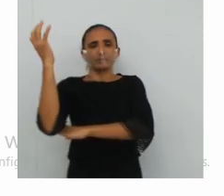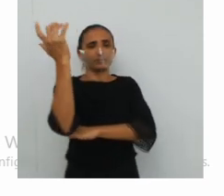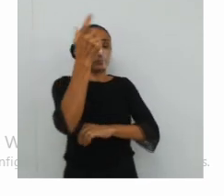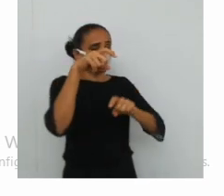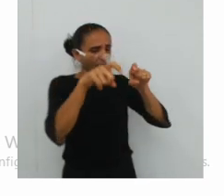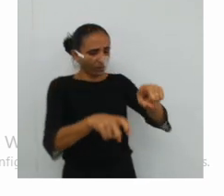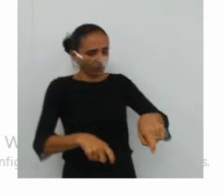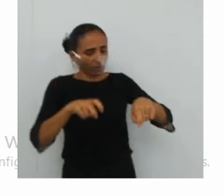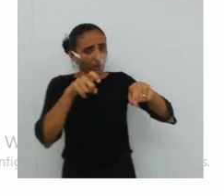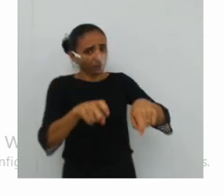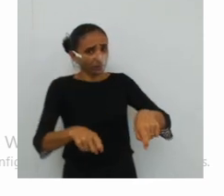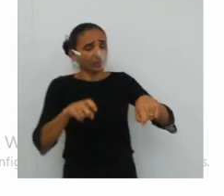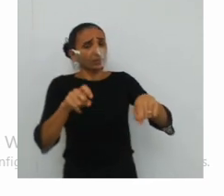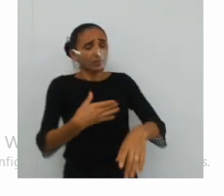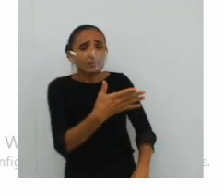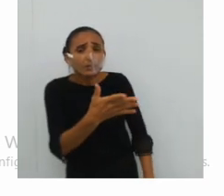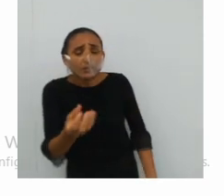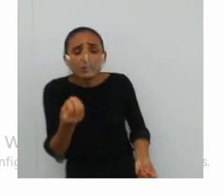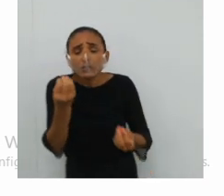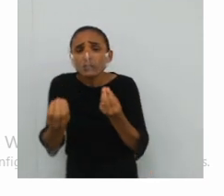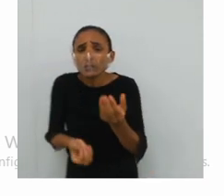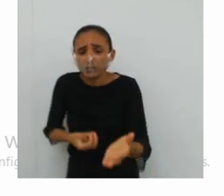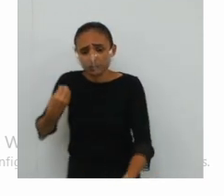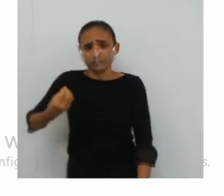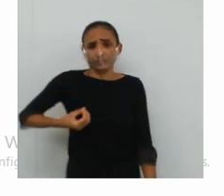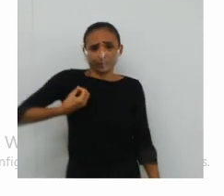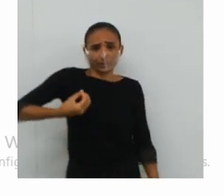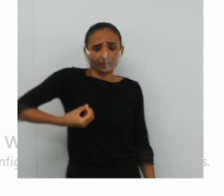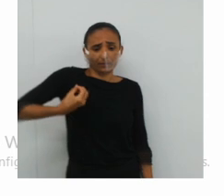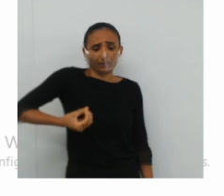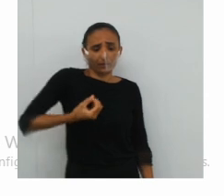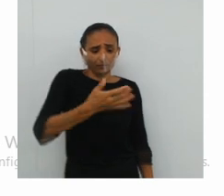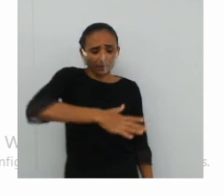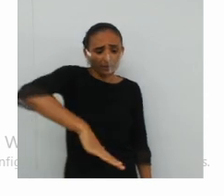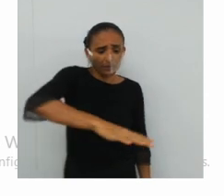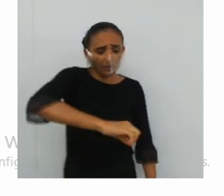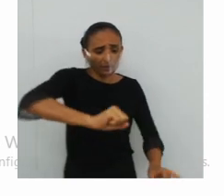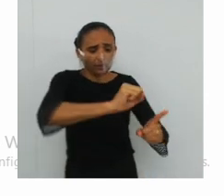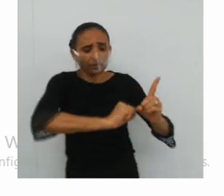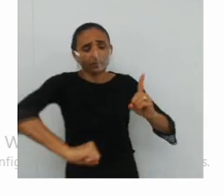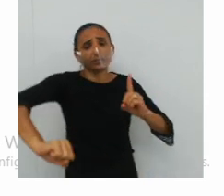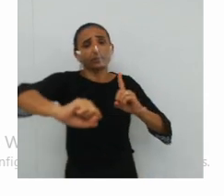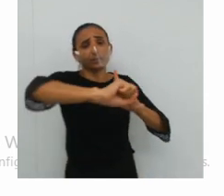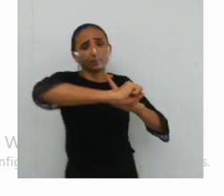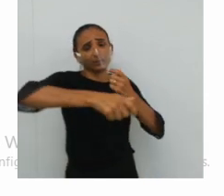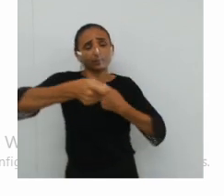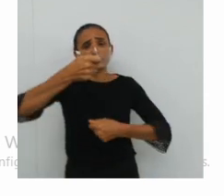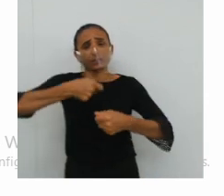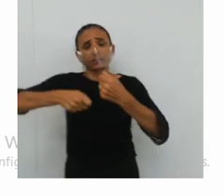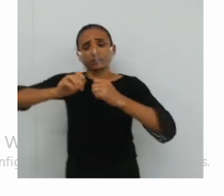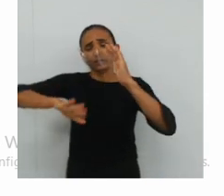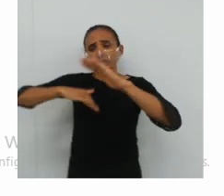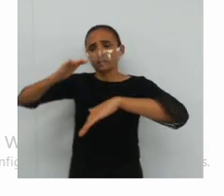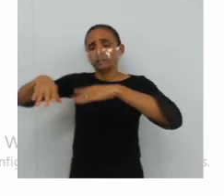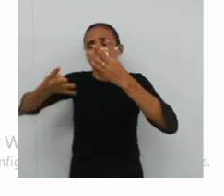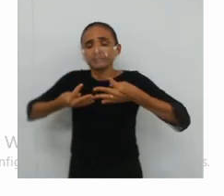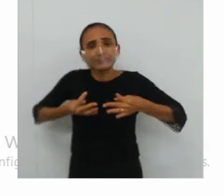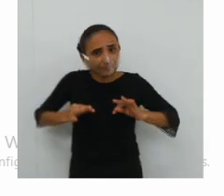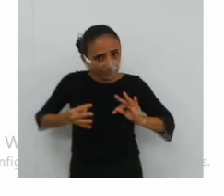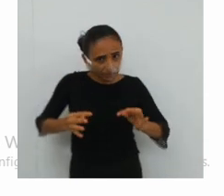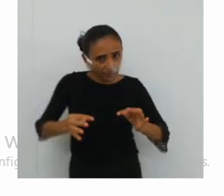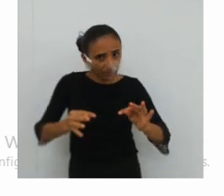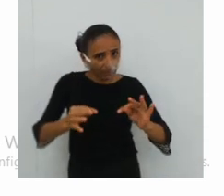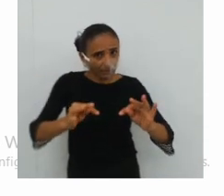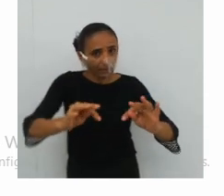agricultura. E as condições das dimensões socioeconômicas, que serão o desenvolvimento tecnológico,